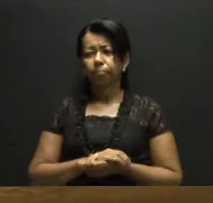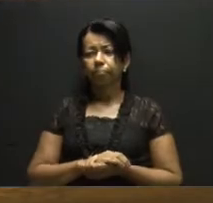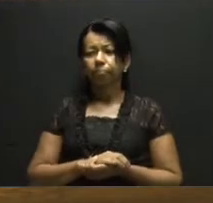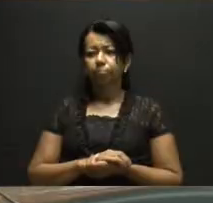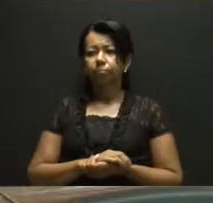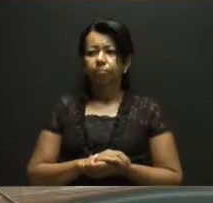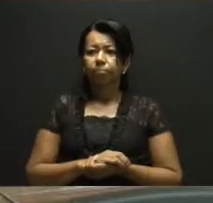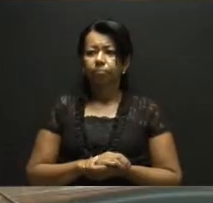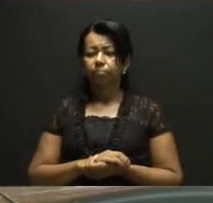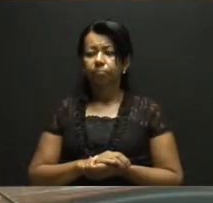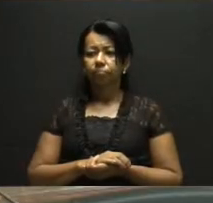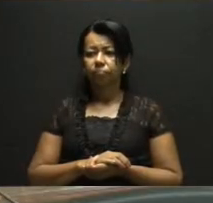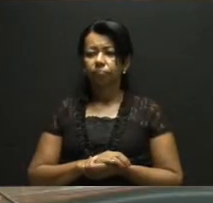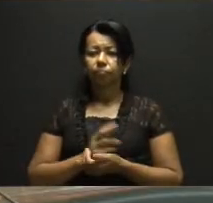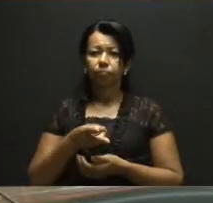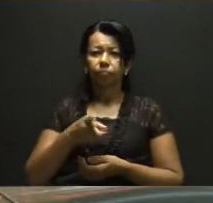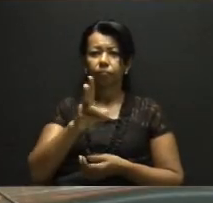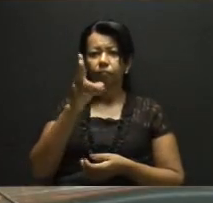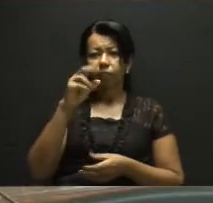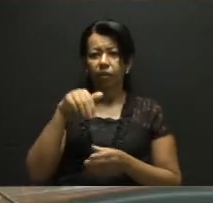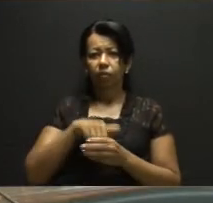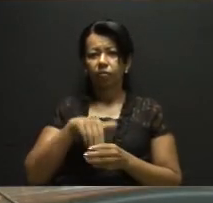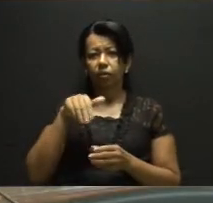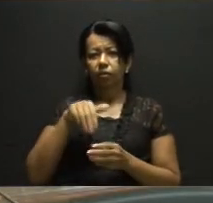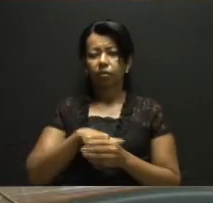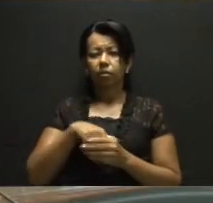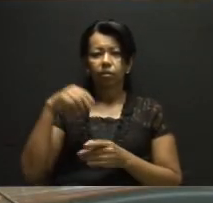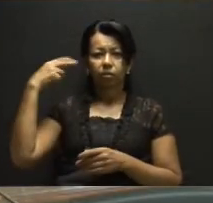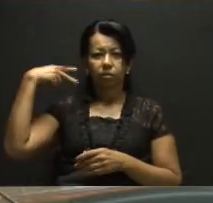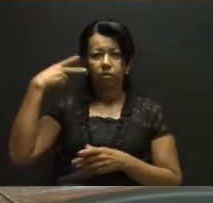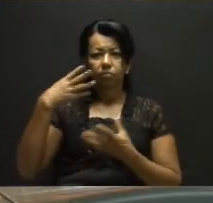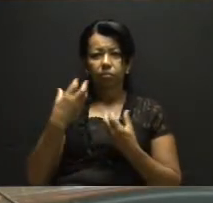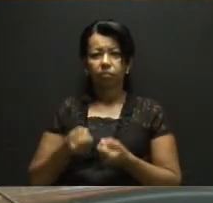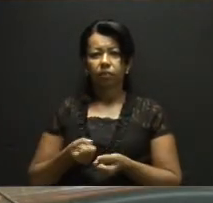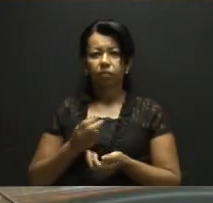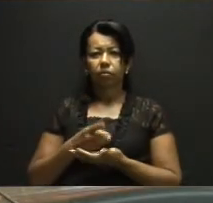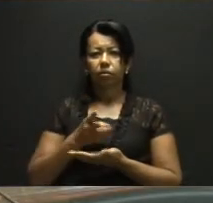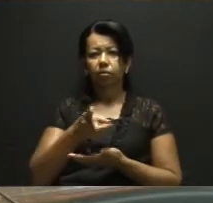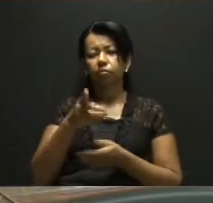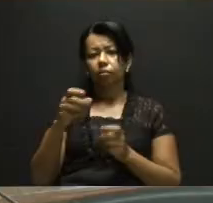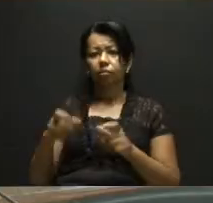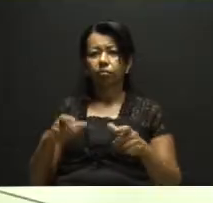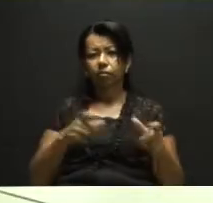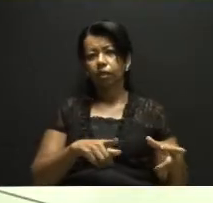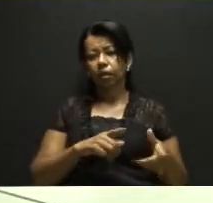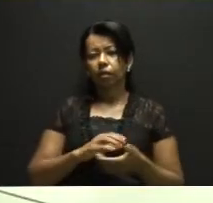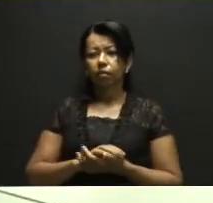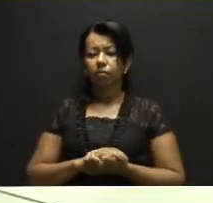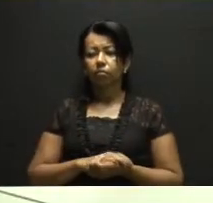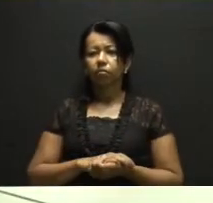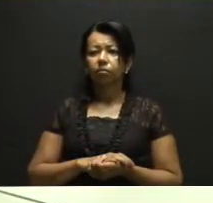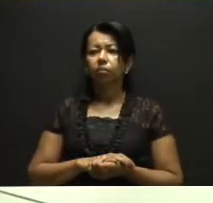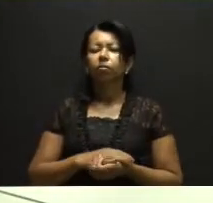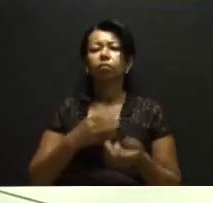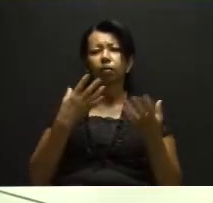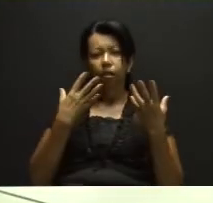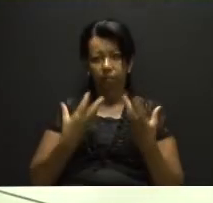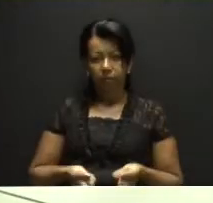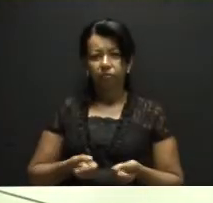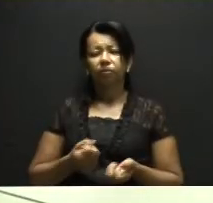mesmo continua em votação os vereadores que forem pela aprovação permanece como se encontram